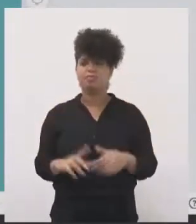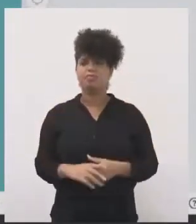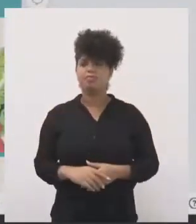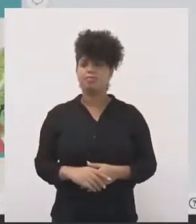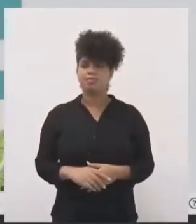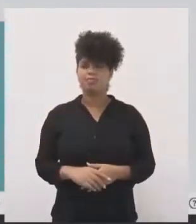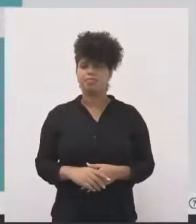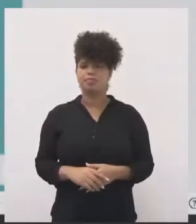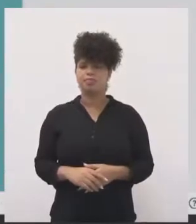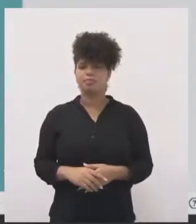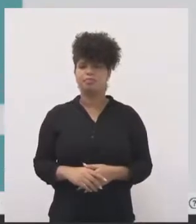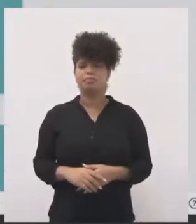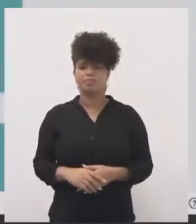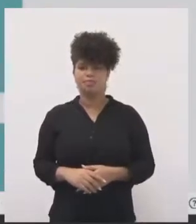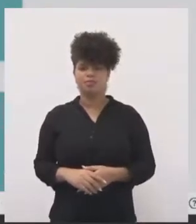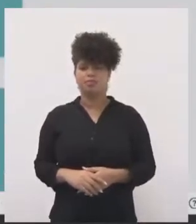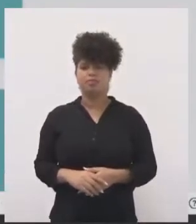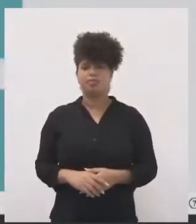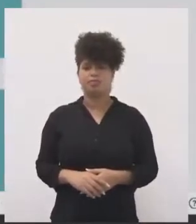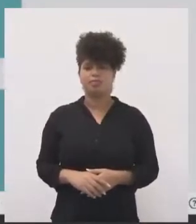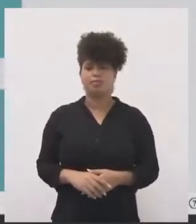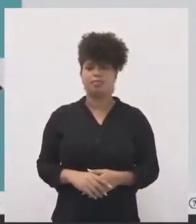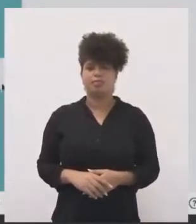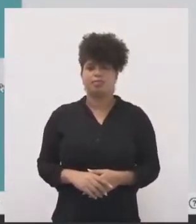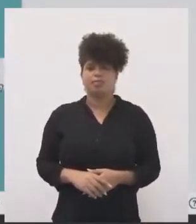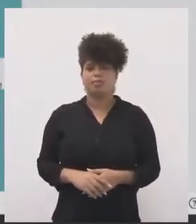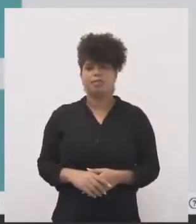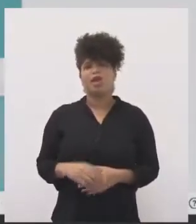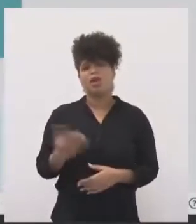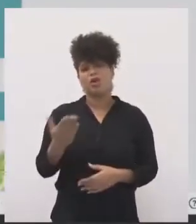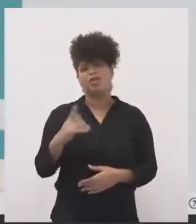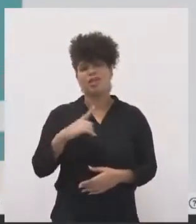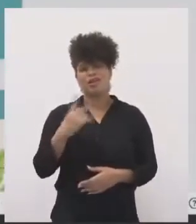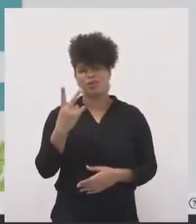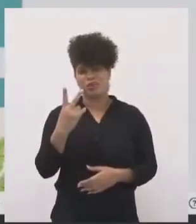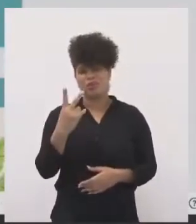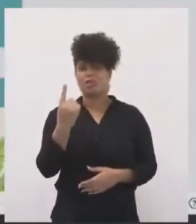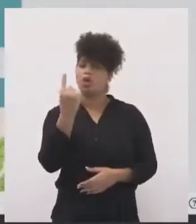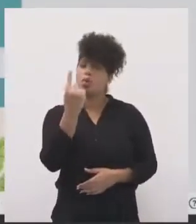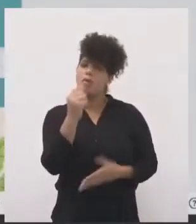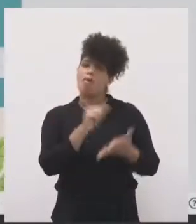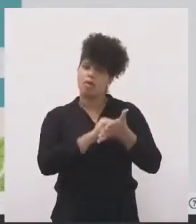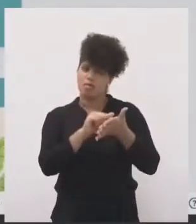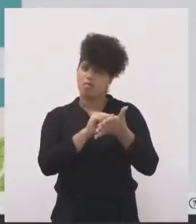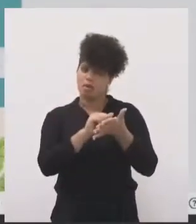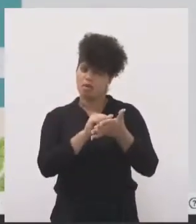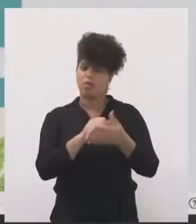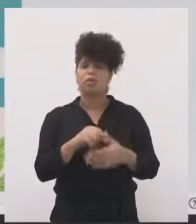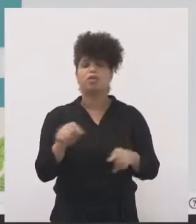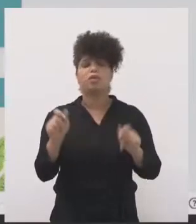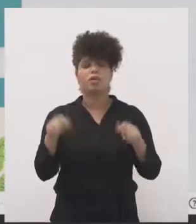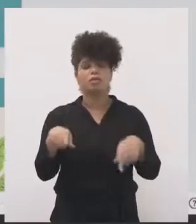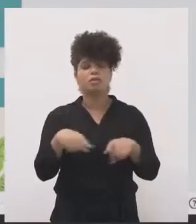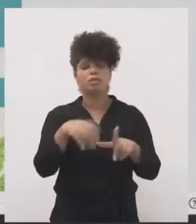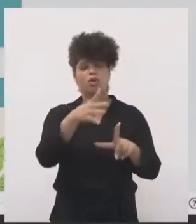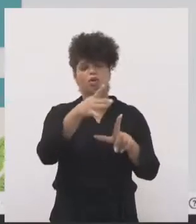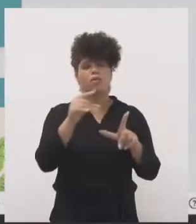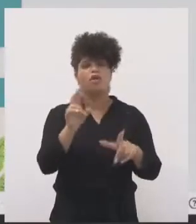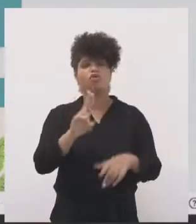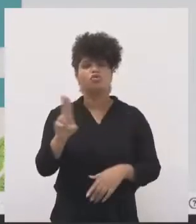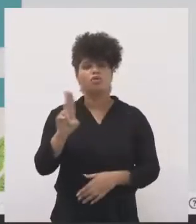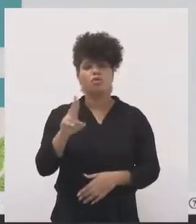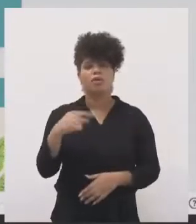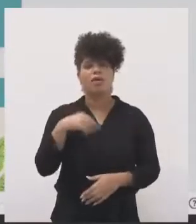subir, tá? E subir a página. Agora eu tenho duas, eu vou apagar uma. E eu vou também copiar esse nome daqui, porque eu